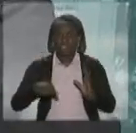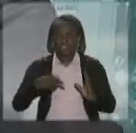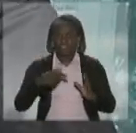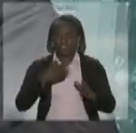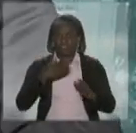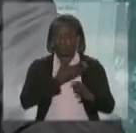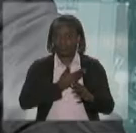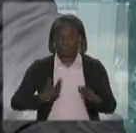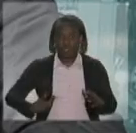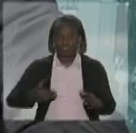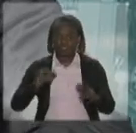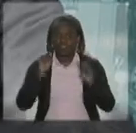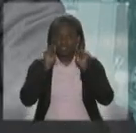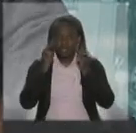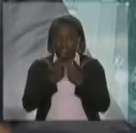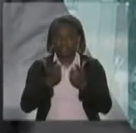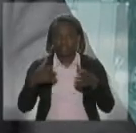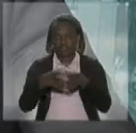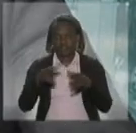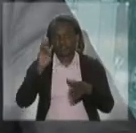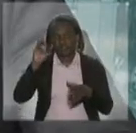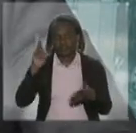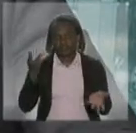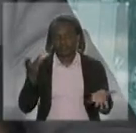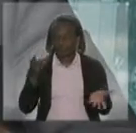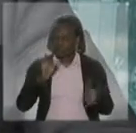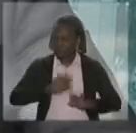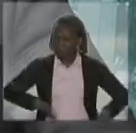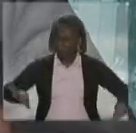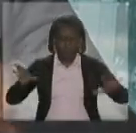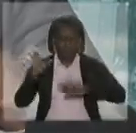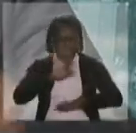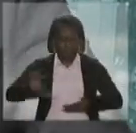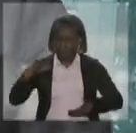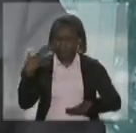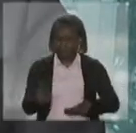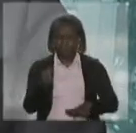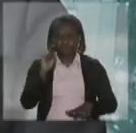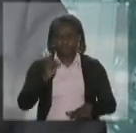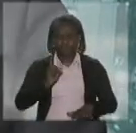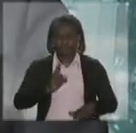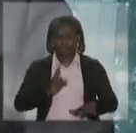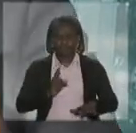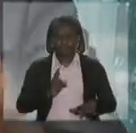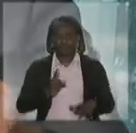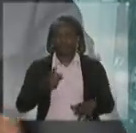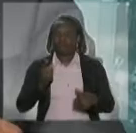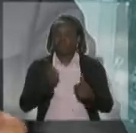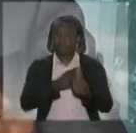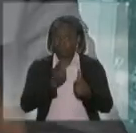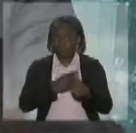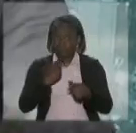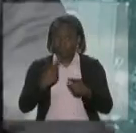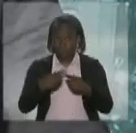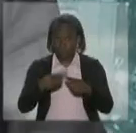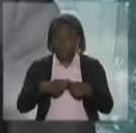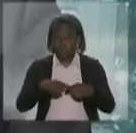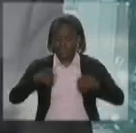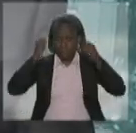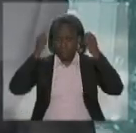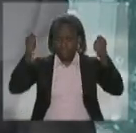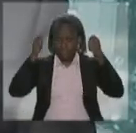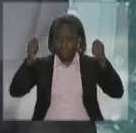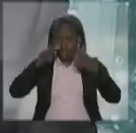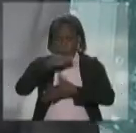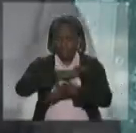legislativo e é claro que há uma rejeição muito grande primeiro a manifestação que